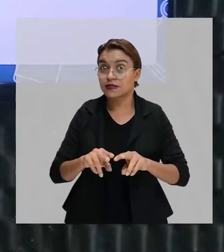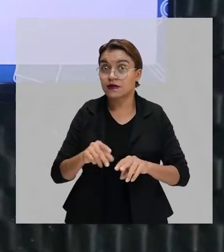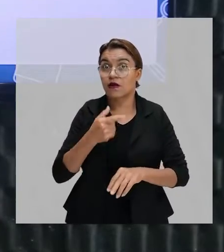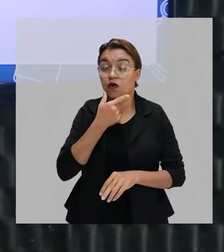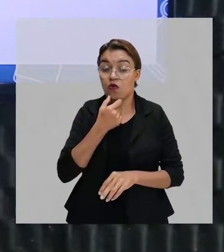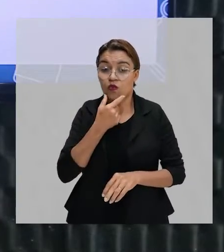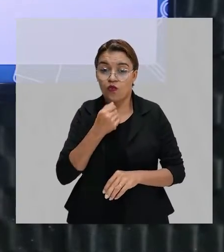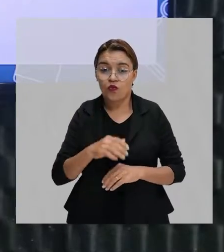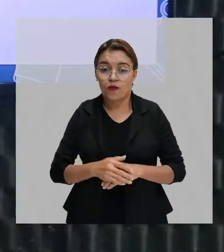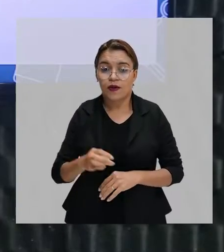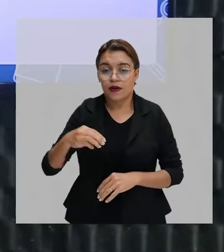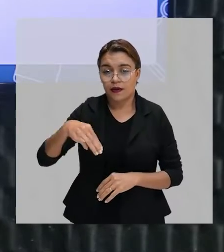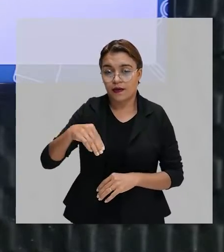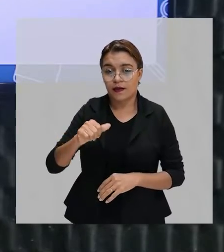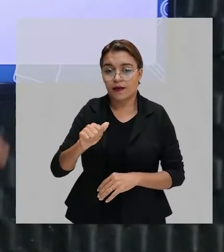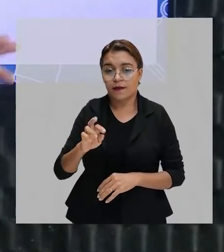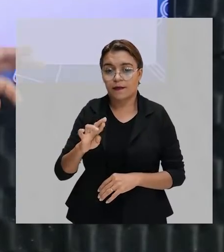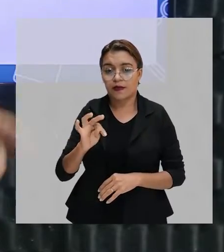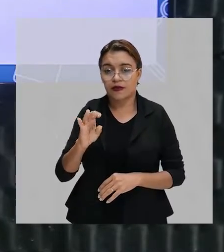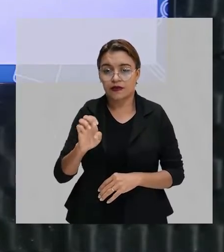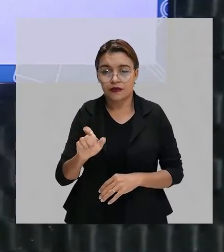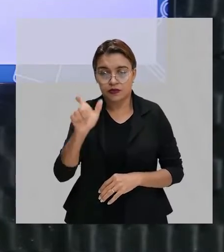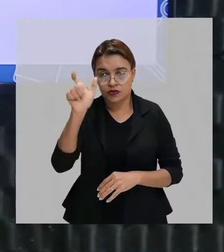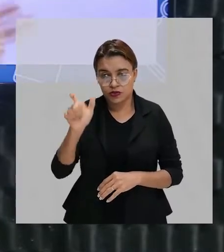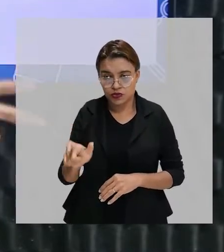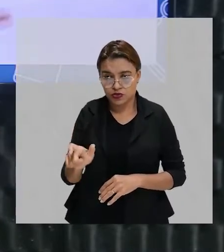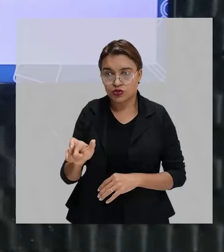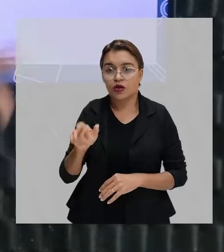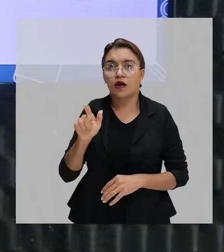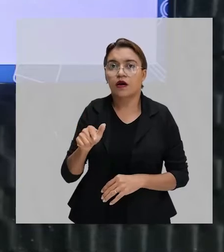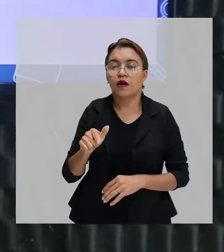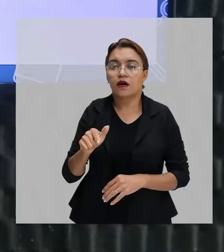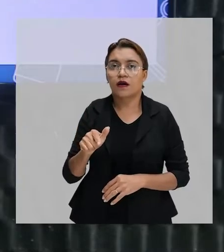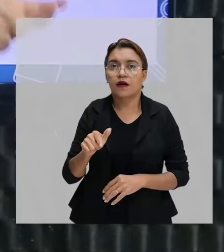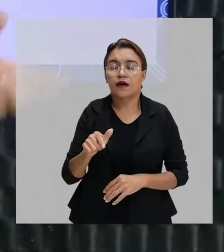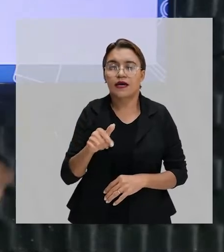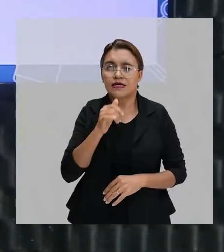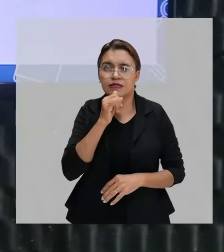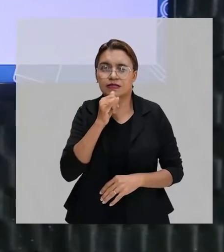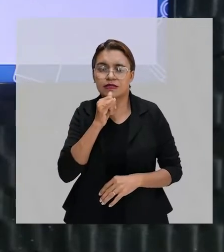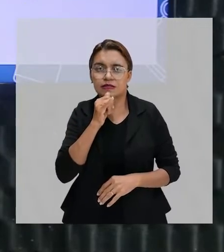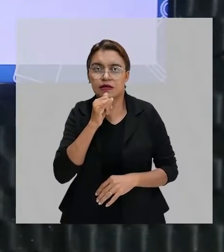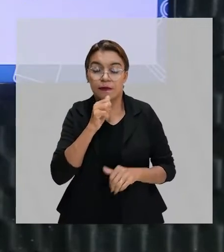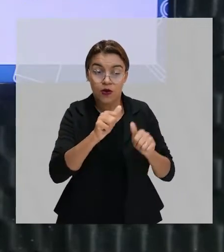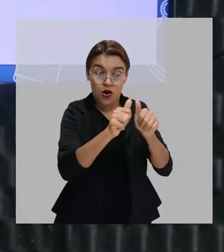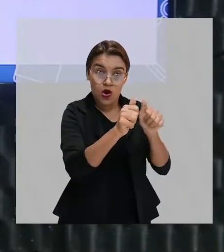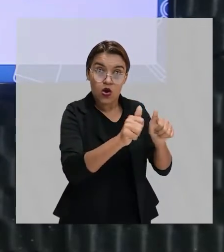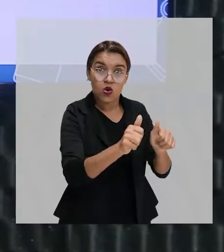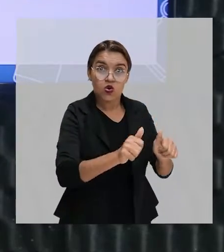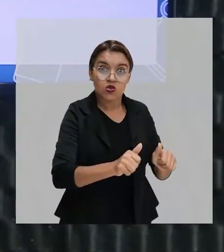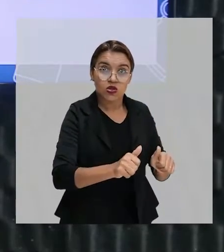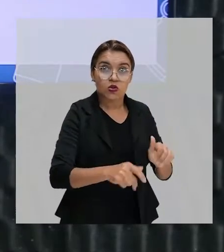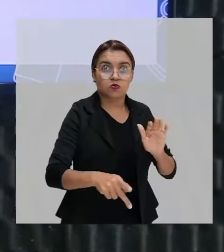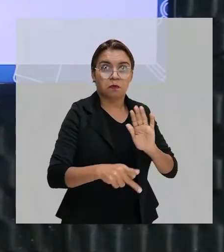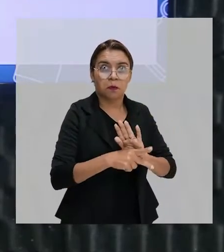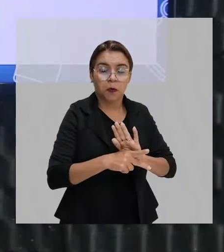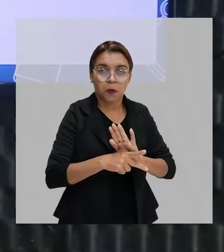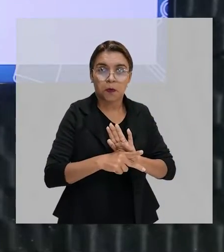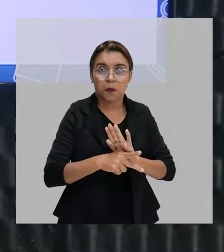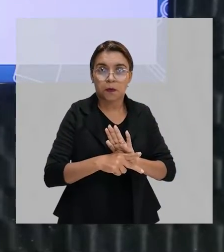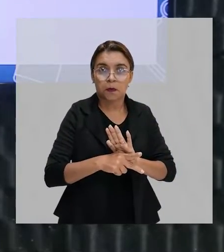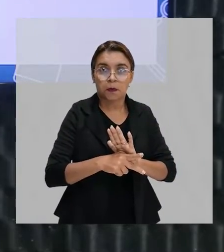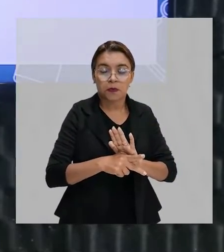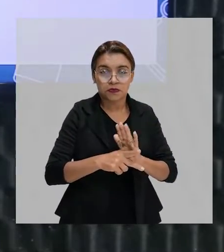homem por Marte em Marte Segundo a mitologia grega é o Deus da Guerra é o Deus sanguinário né